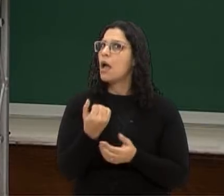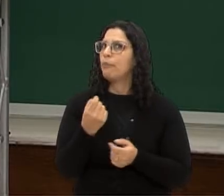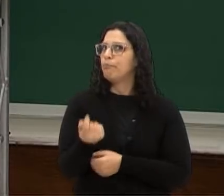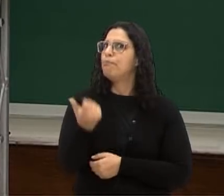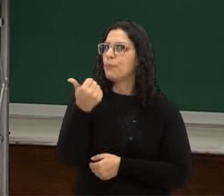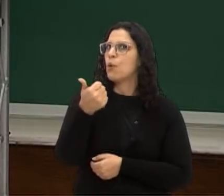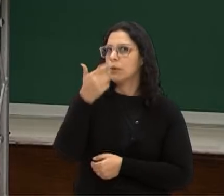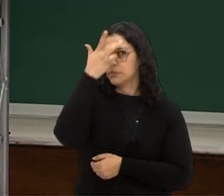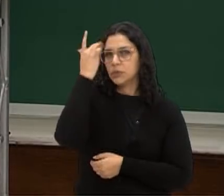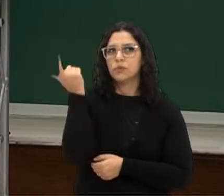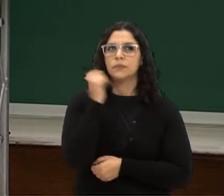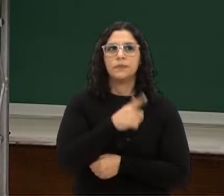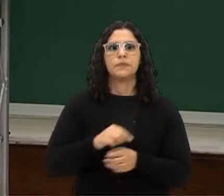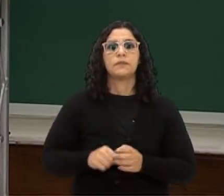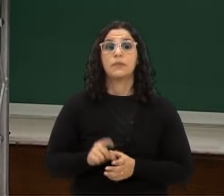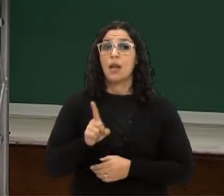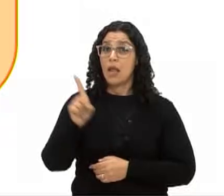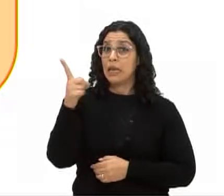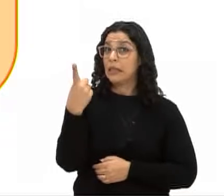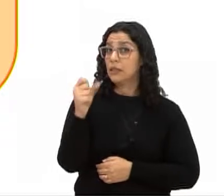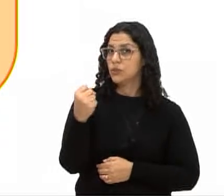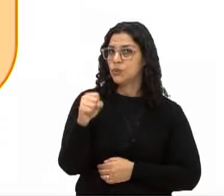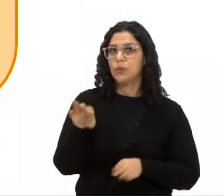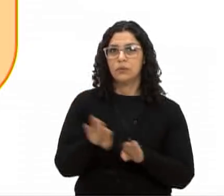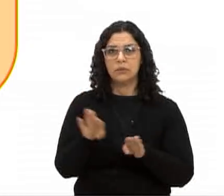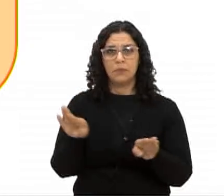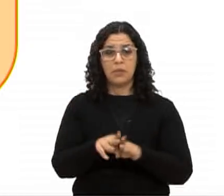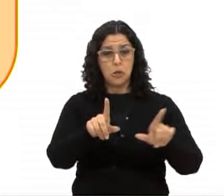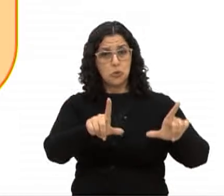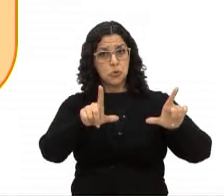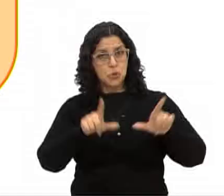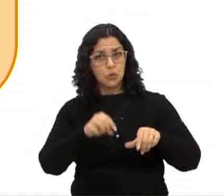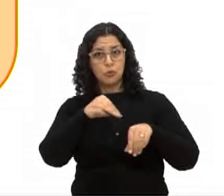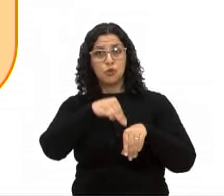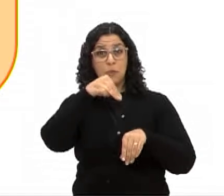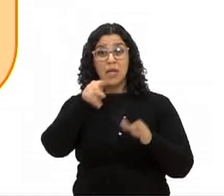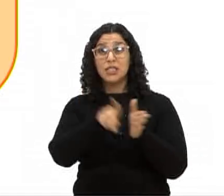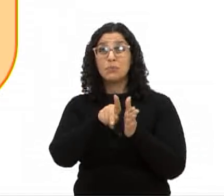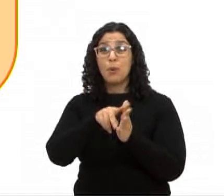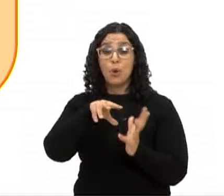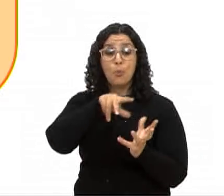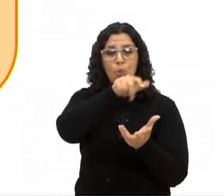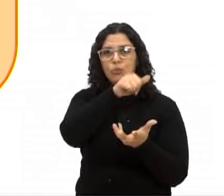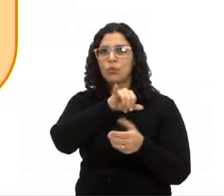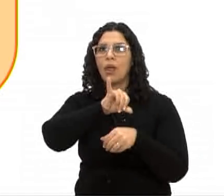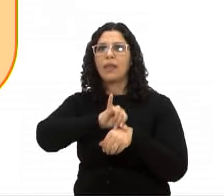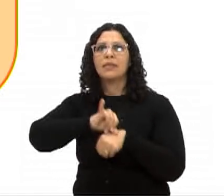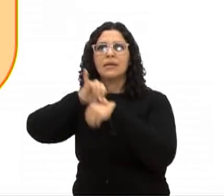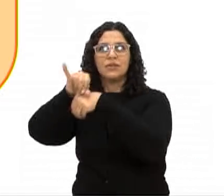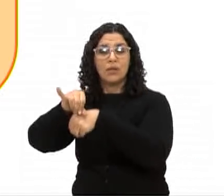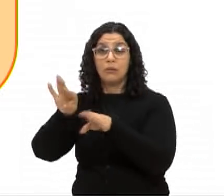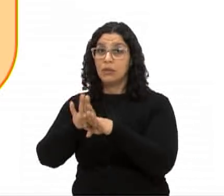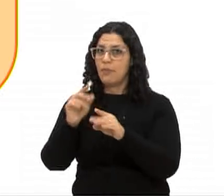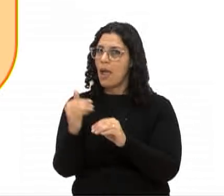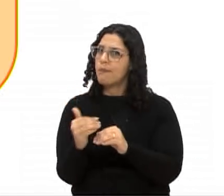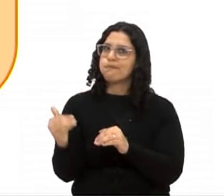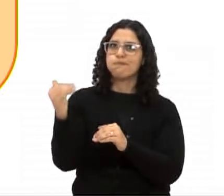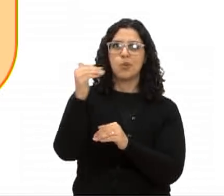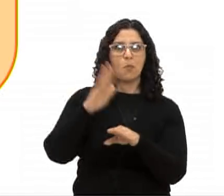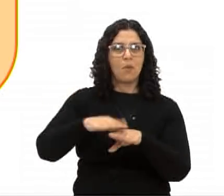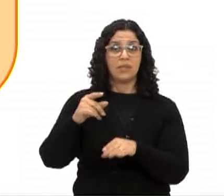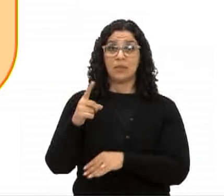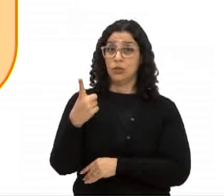isso. Aos 18 anos, ele recebeu o título de grande mestre internacional. Então, pulou mais um degrauzinho ainda,